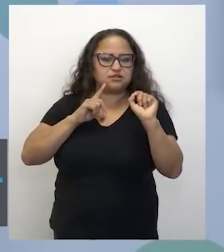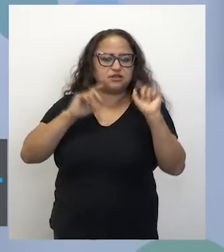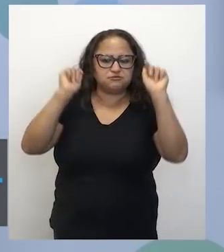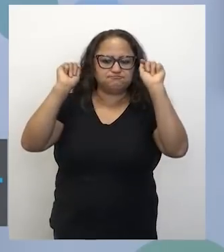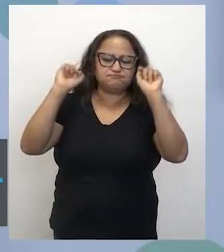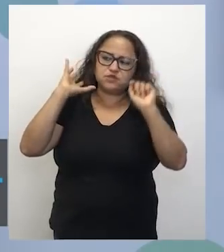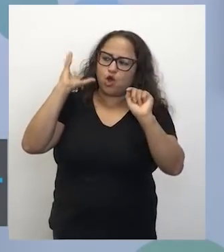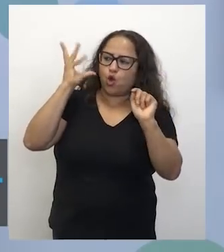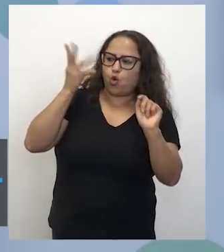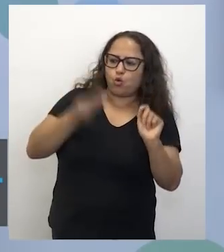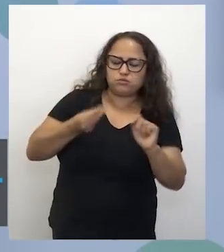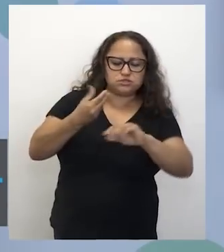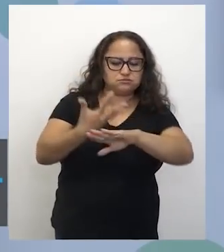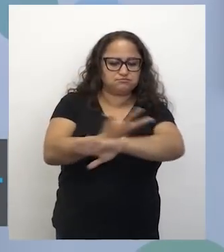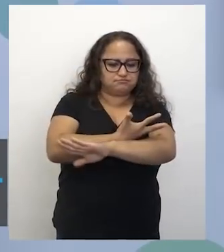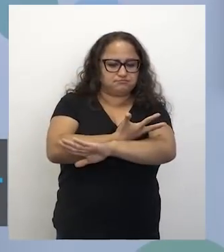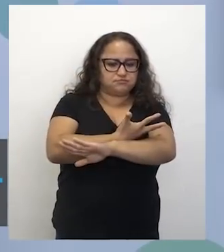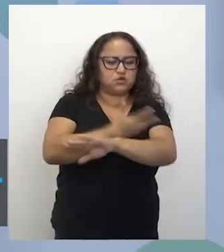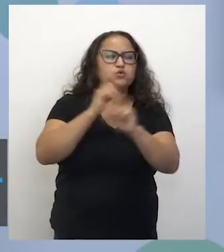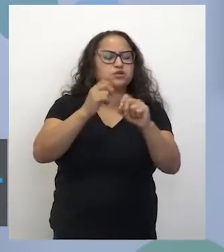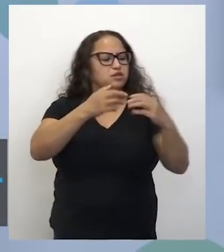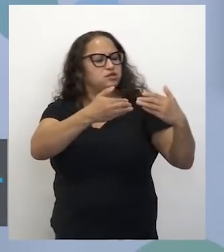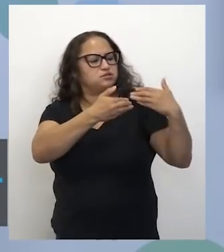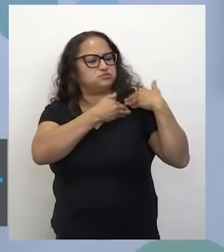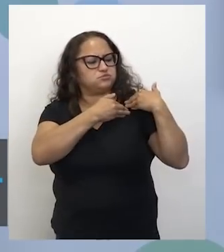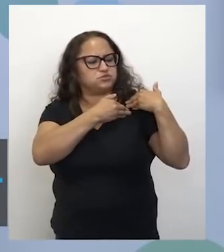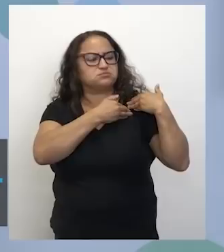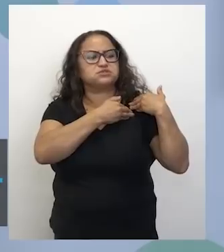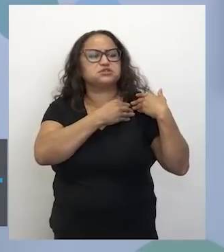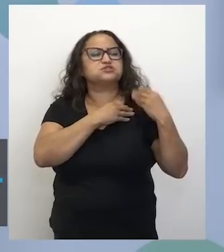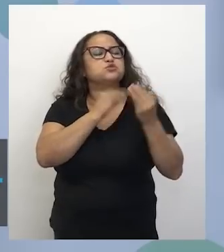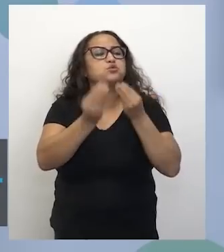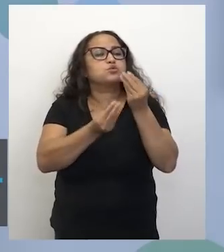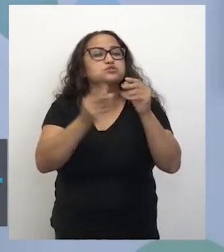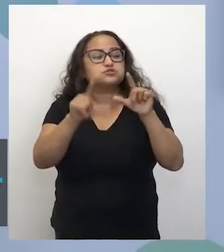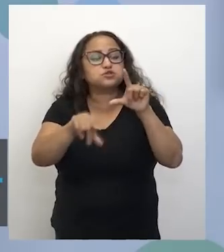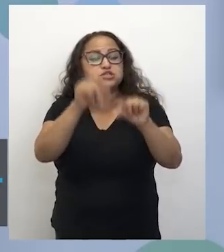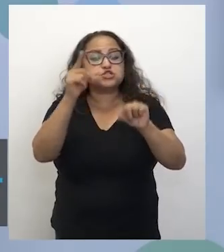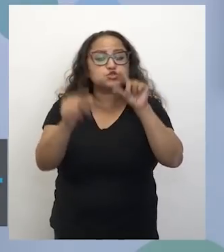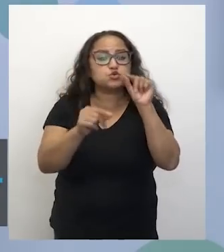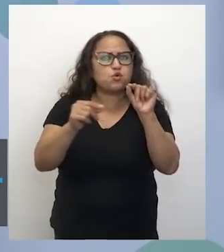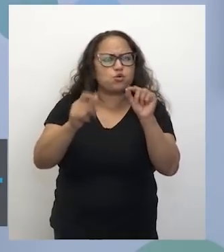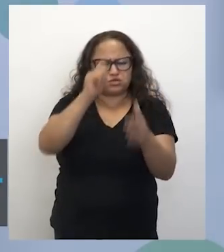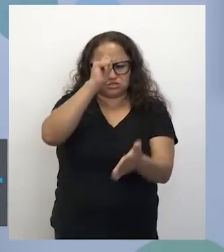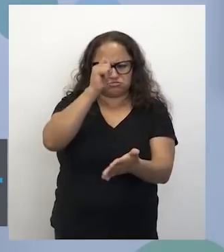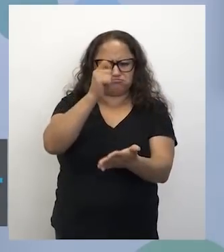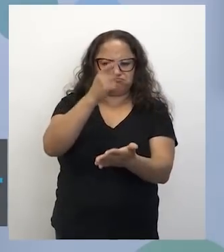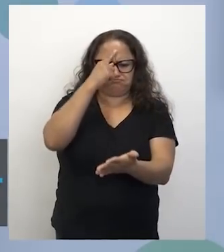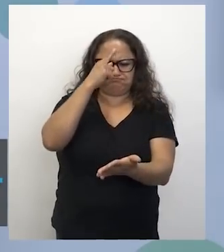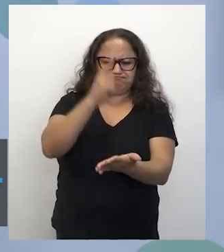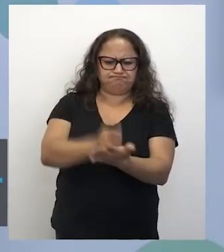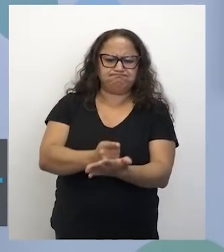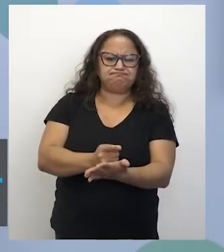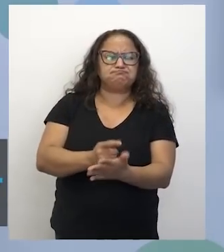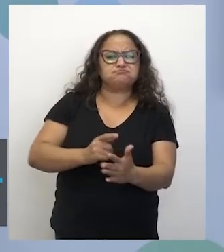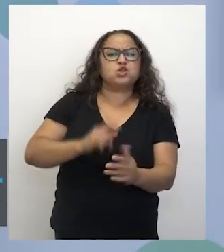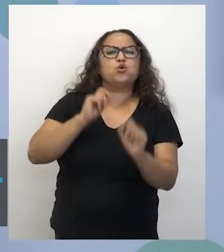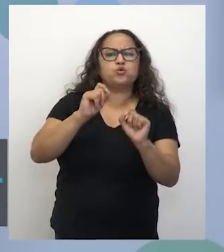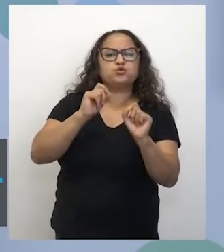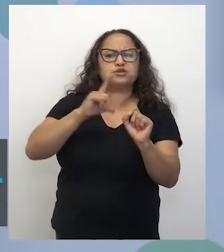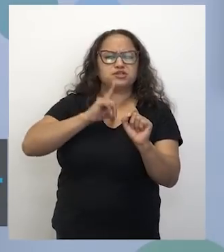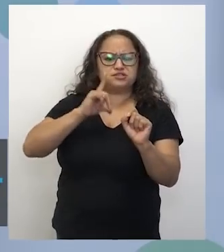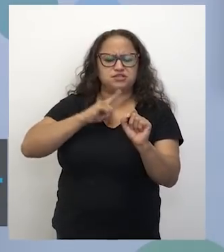que é a responsabilidade, porque quando a gente fala em escolhas, em decisões, mesmo que essas decisões